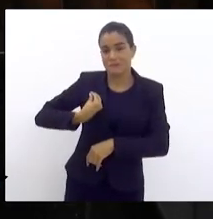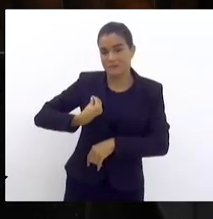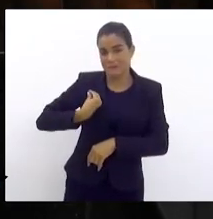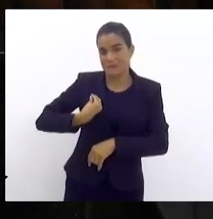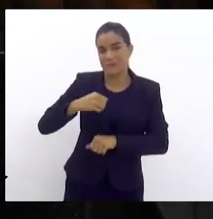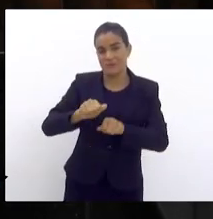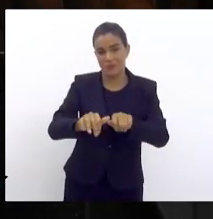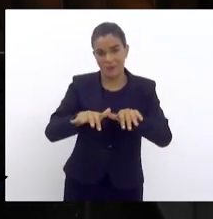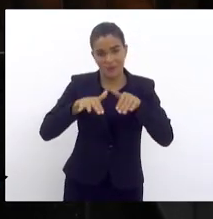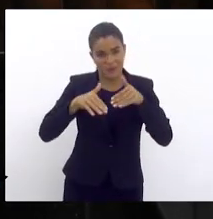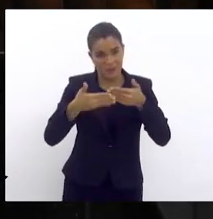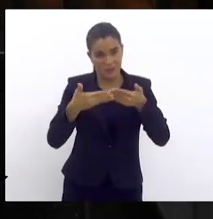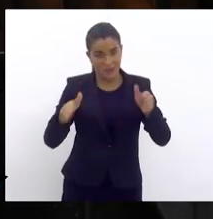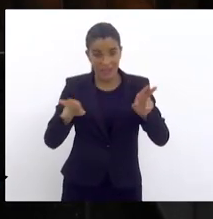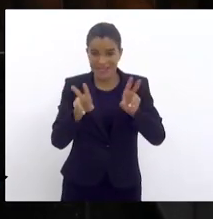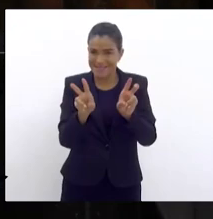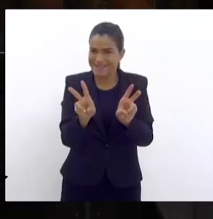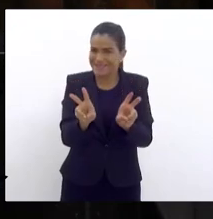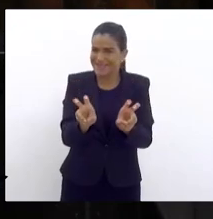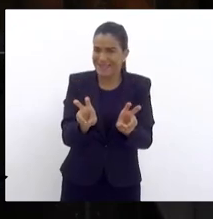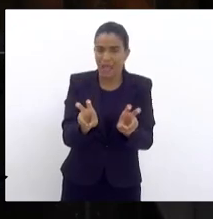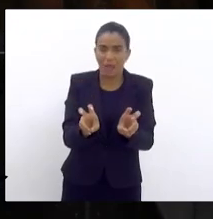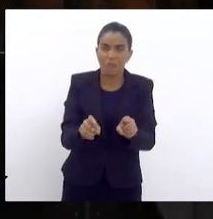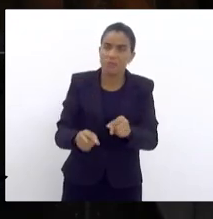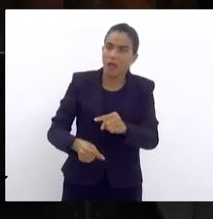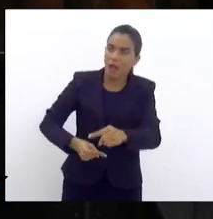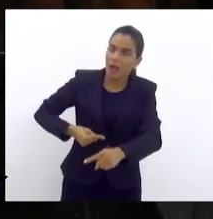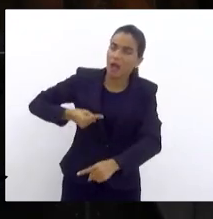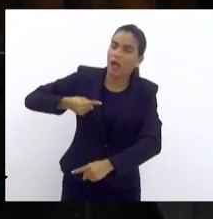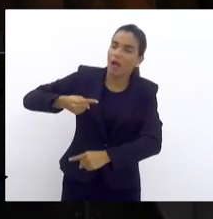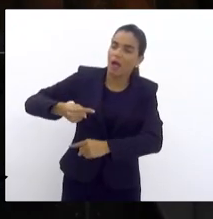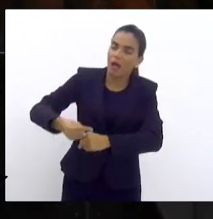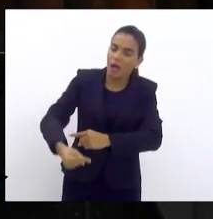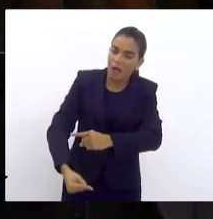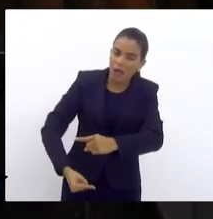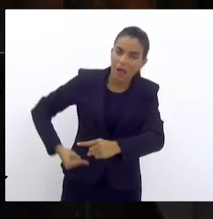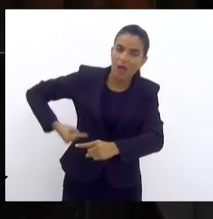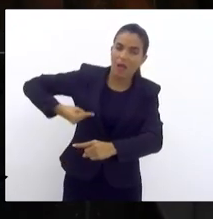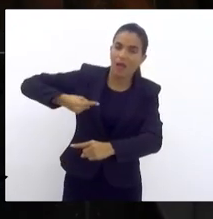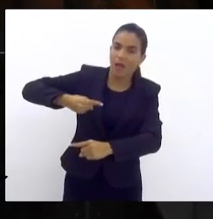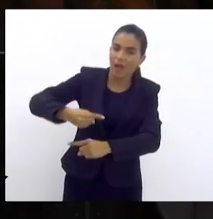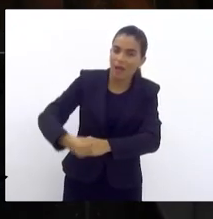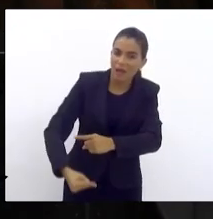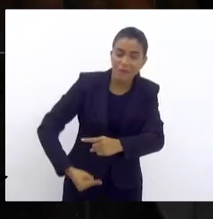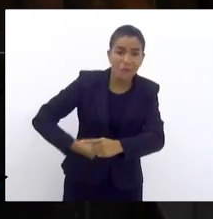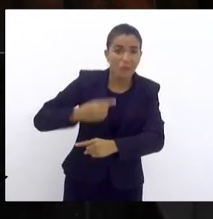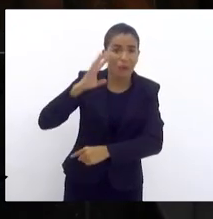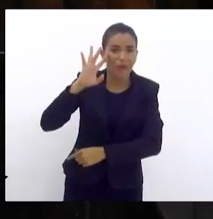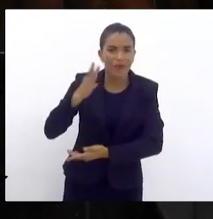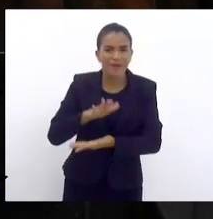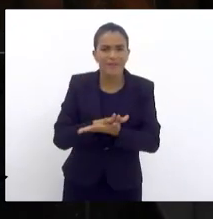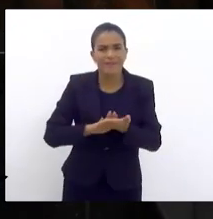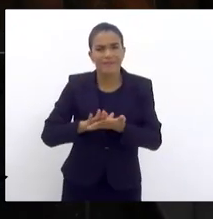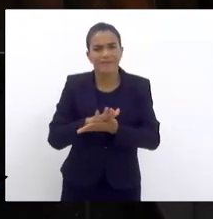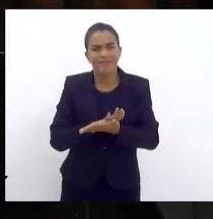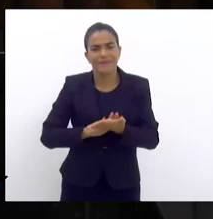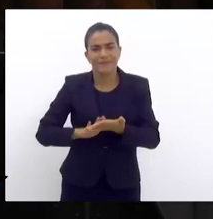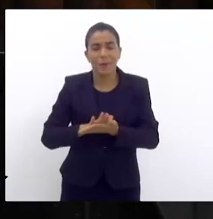esse tema esse tema se arrasta e não se resolve